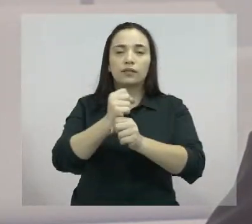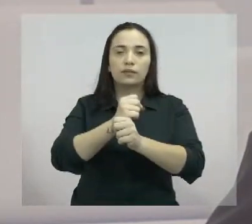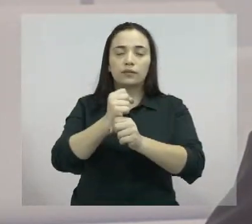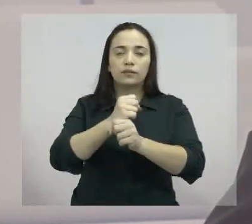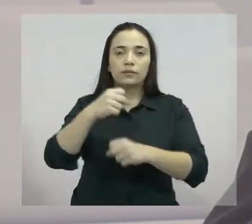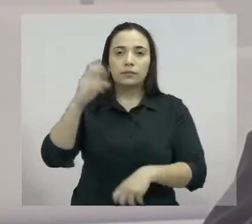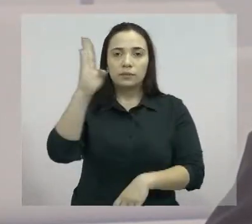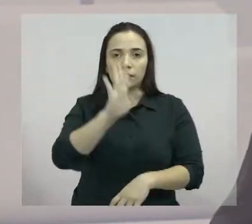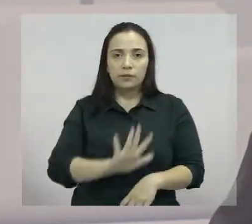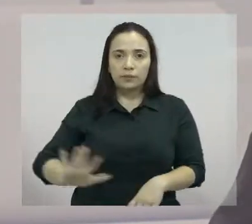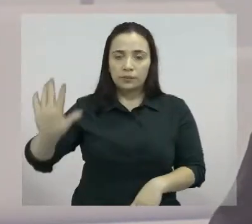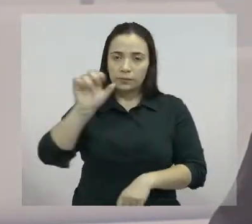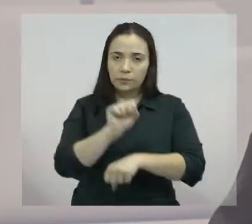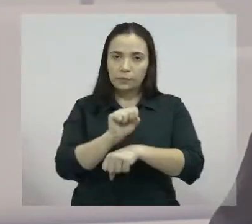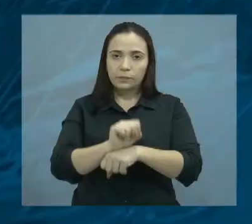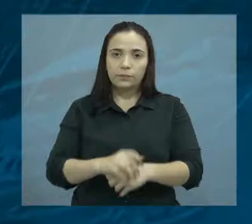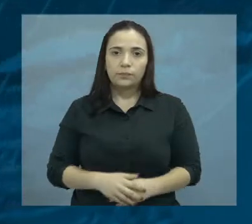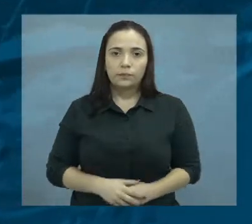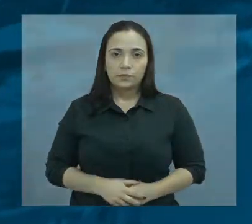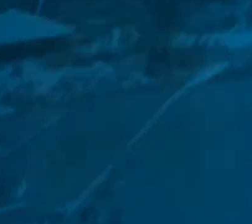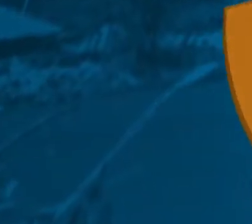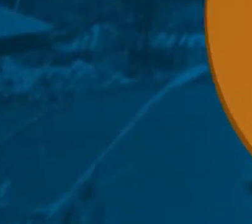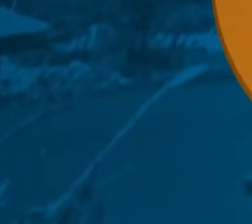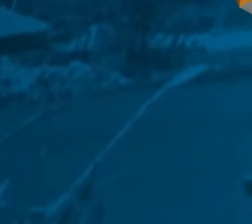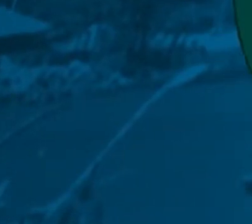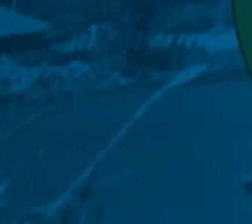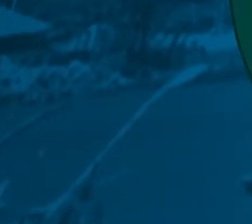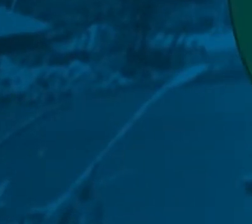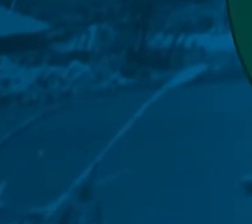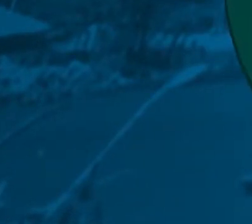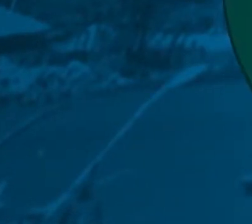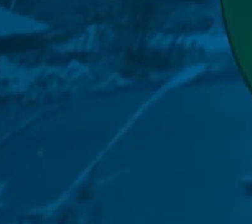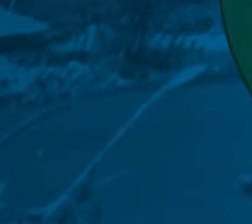seca no país. Aguarde um instante só.